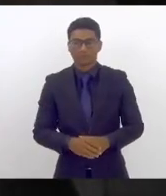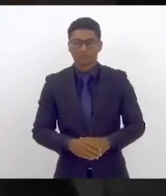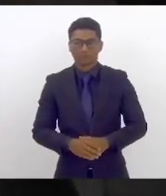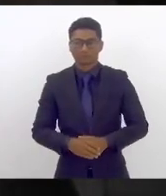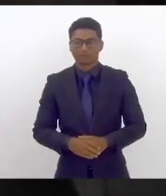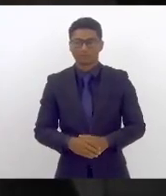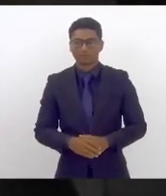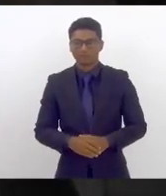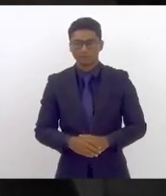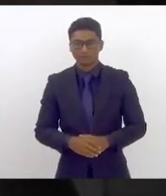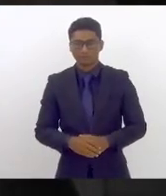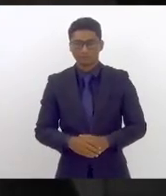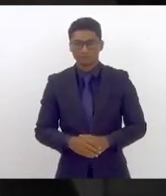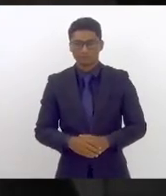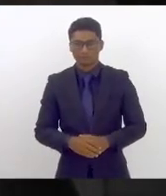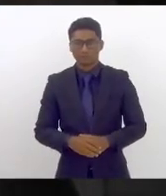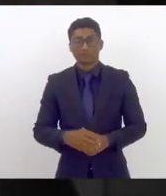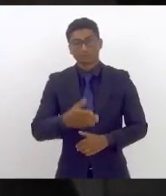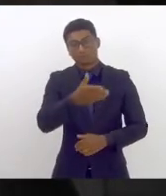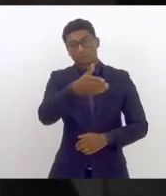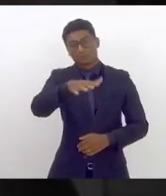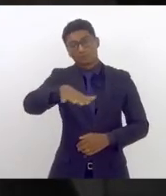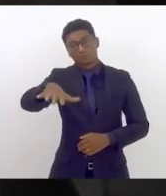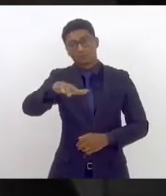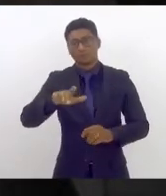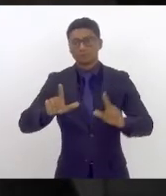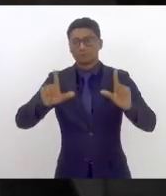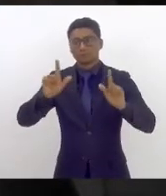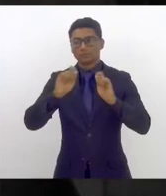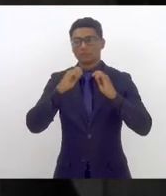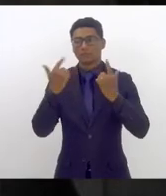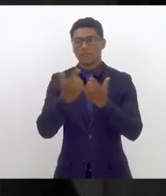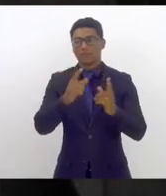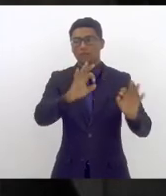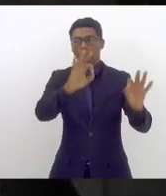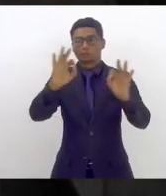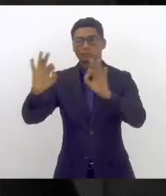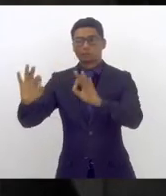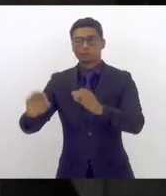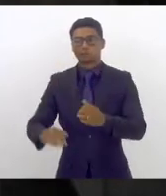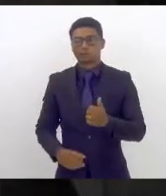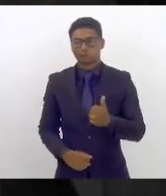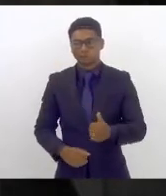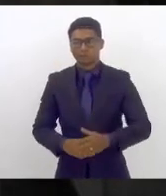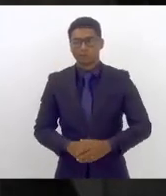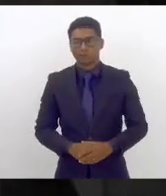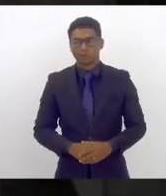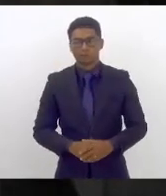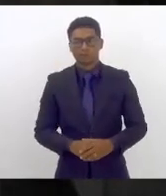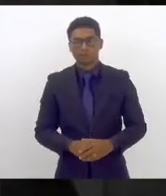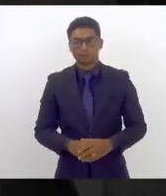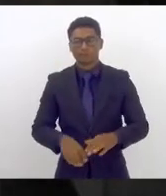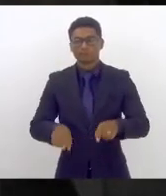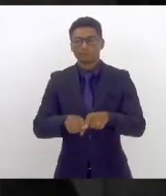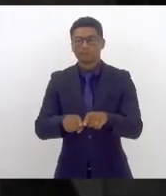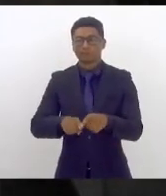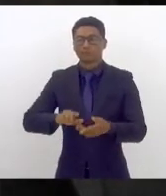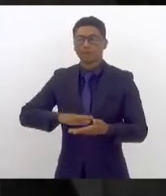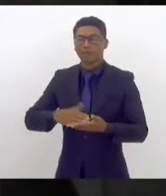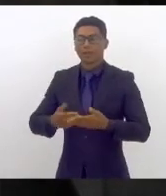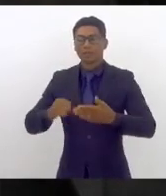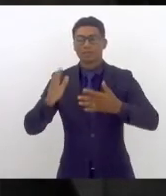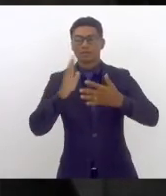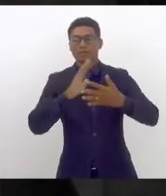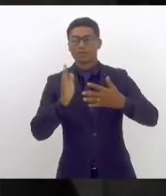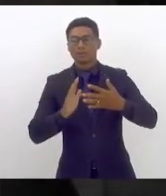senhoras e senhores telespectadores da TV alerj senhor intérprete